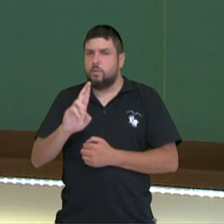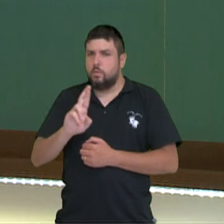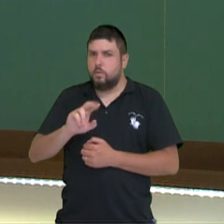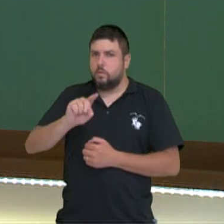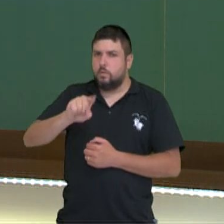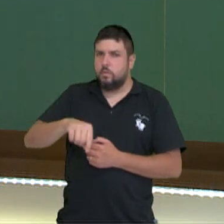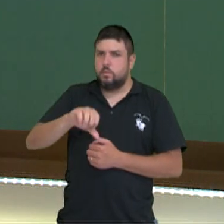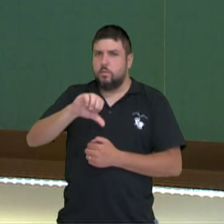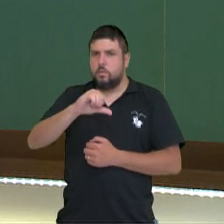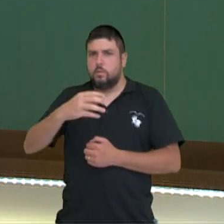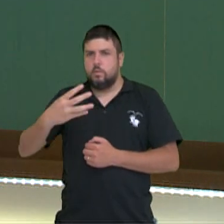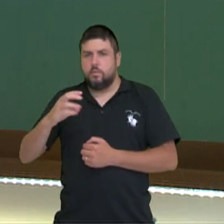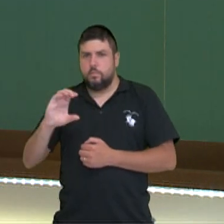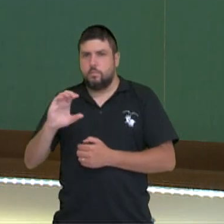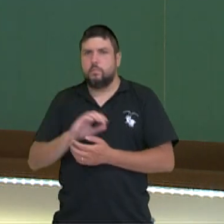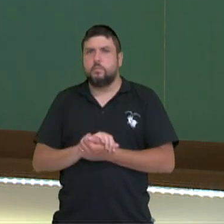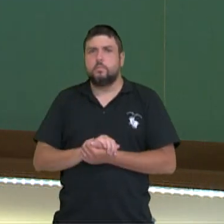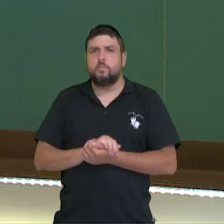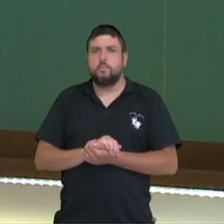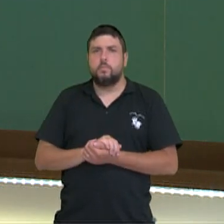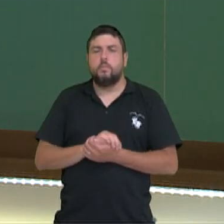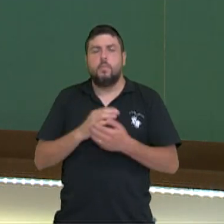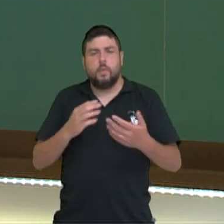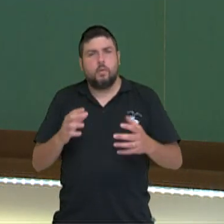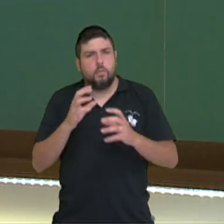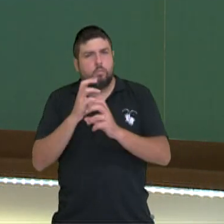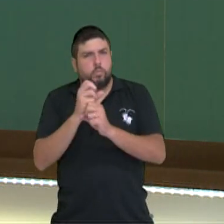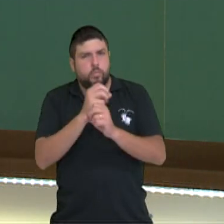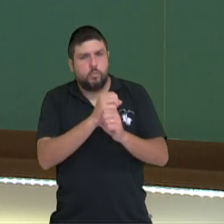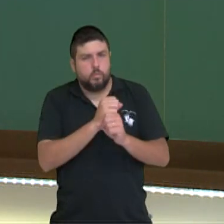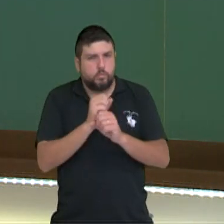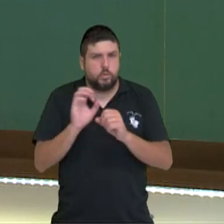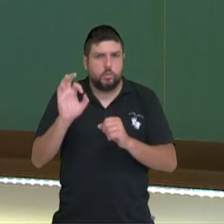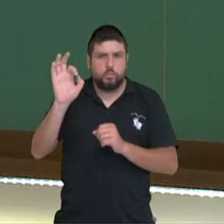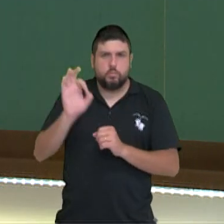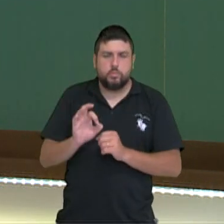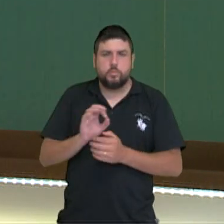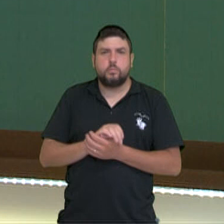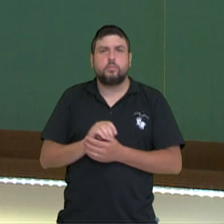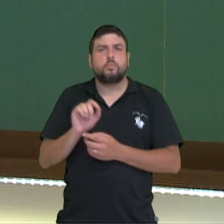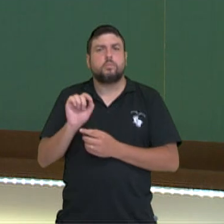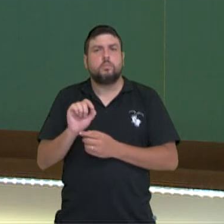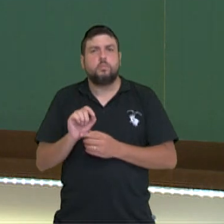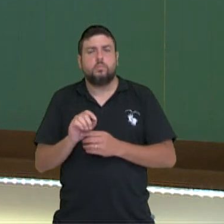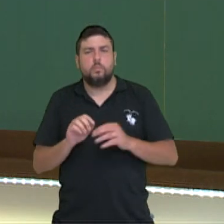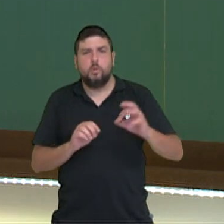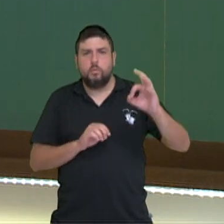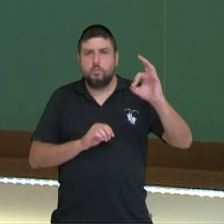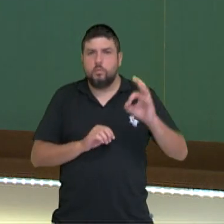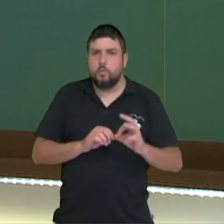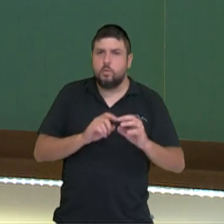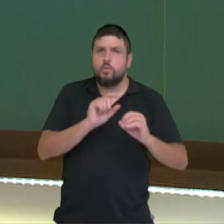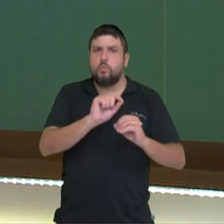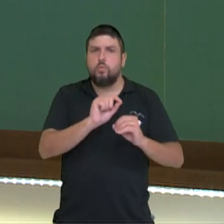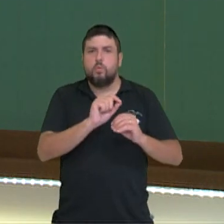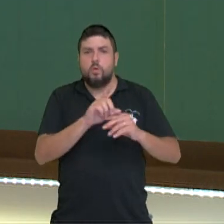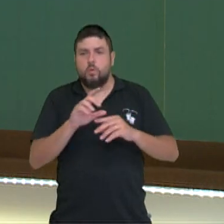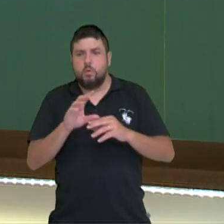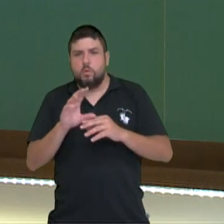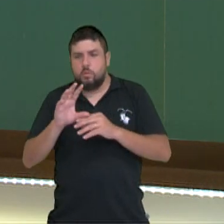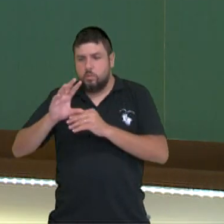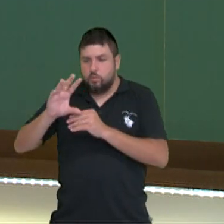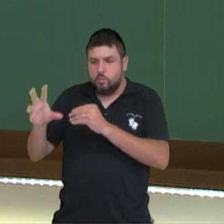104,94. Então, aqui a gente fez a porcentagem de várias formas. Nós tanto calculamos o percentual de algo sobre outro,